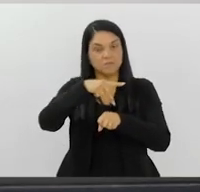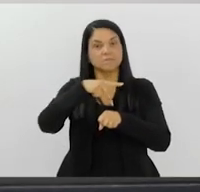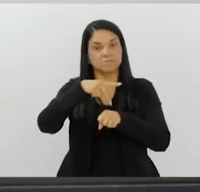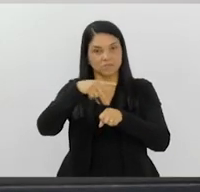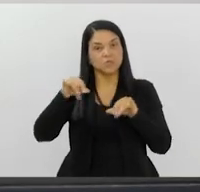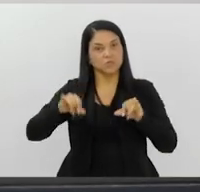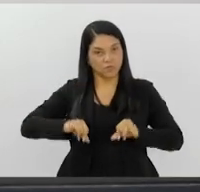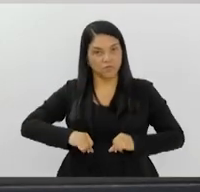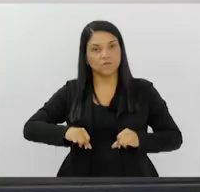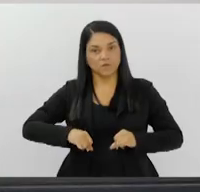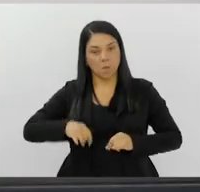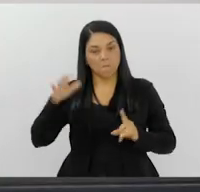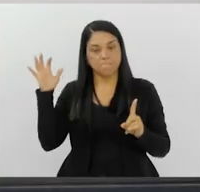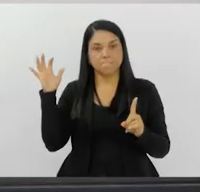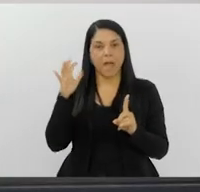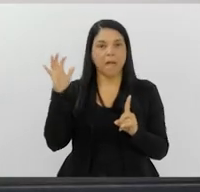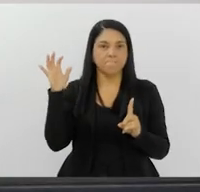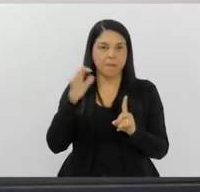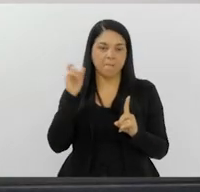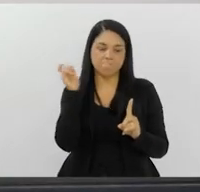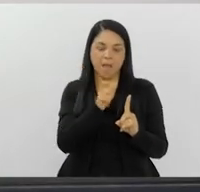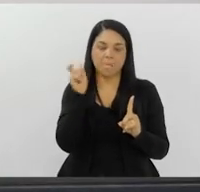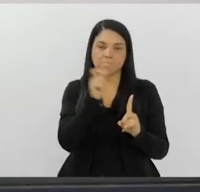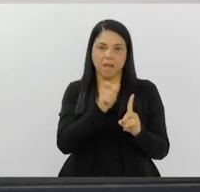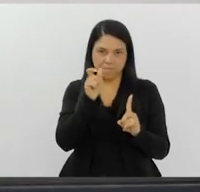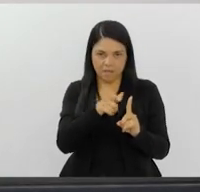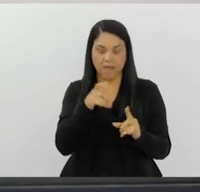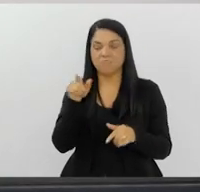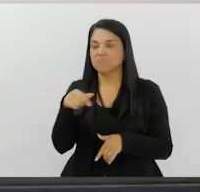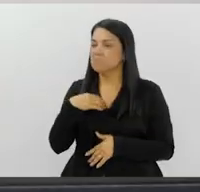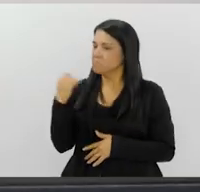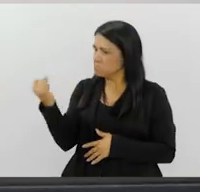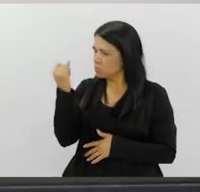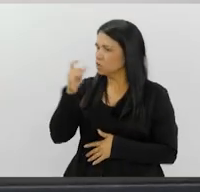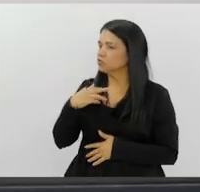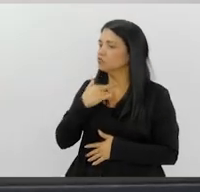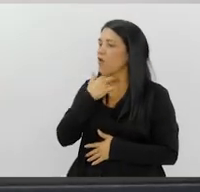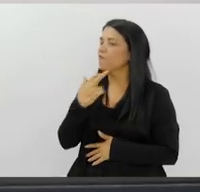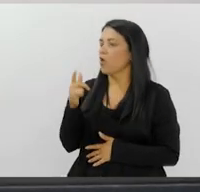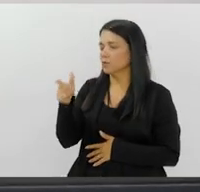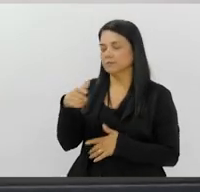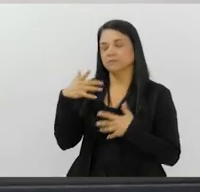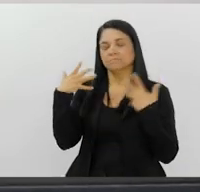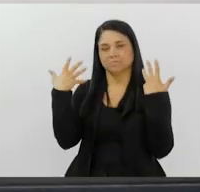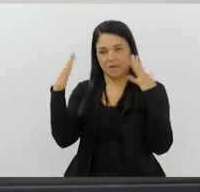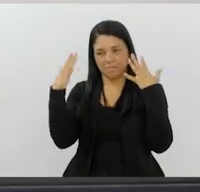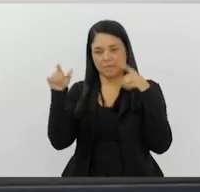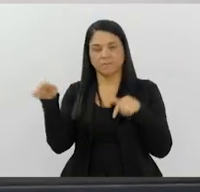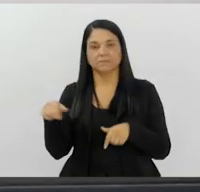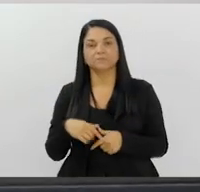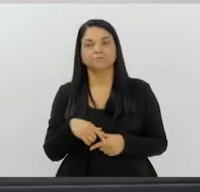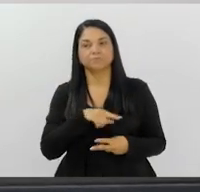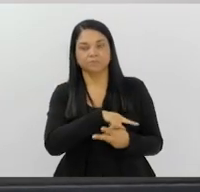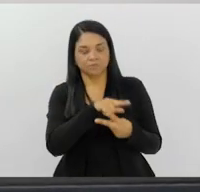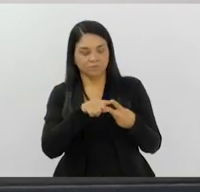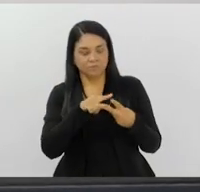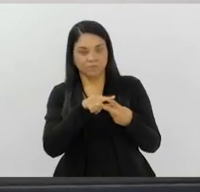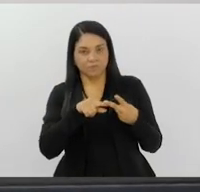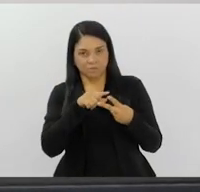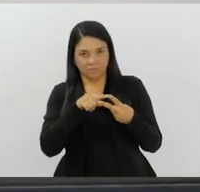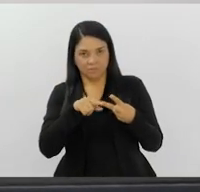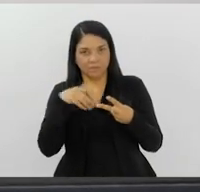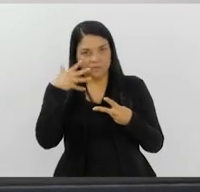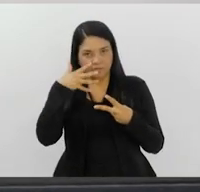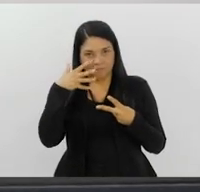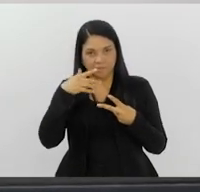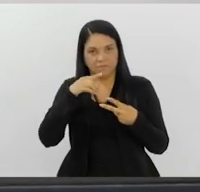em tantos é importante ter uma voz tua falando disso aqui Parabéns Então temos duas intervenções só e vamos